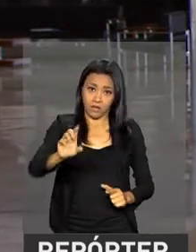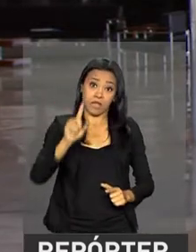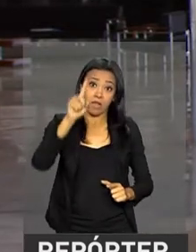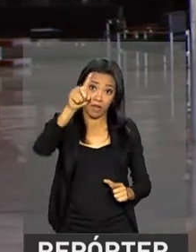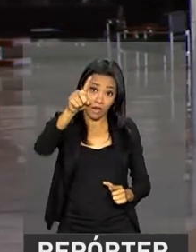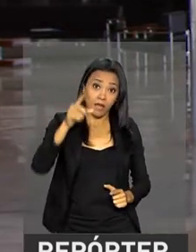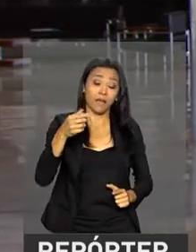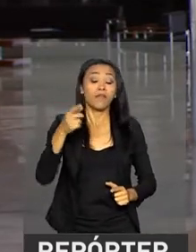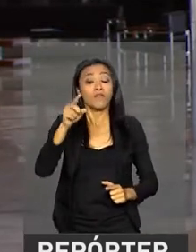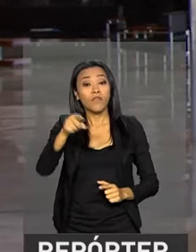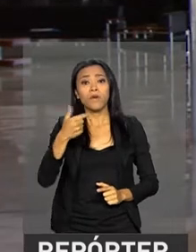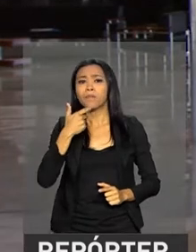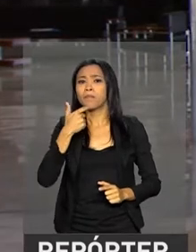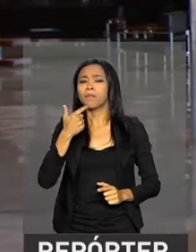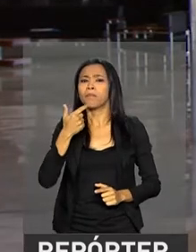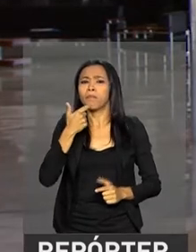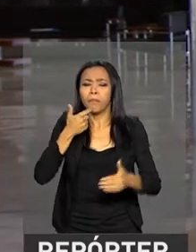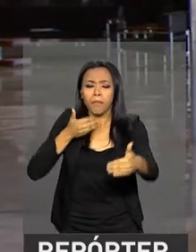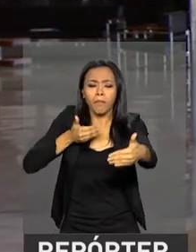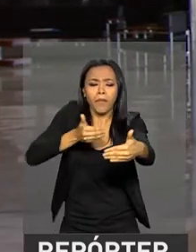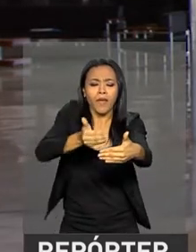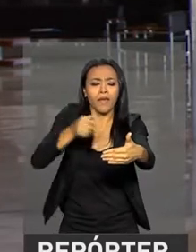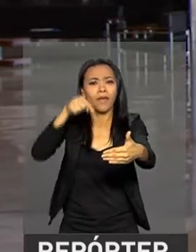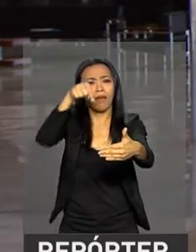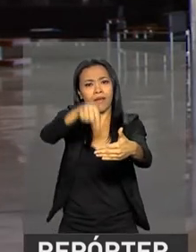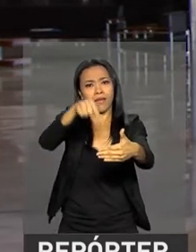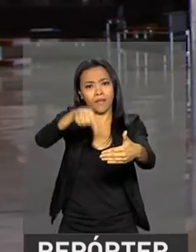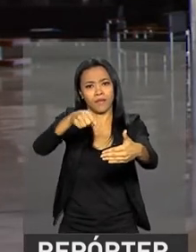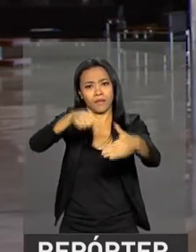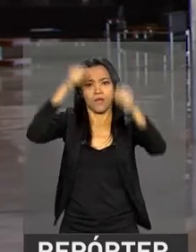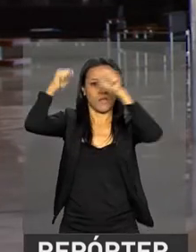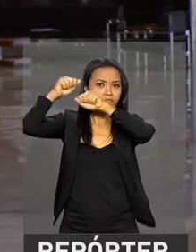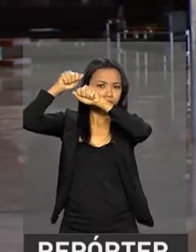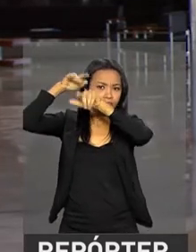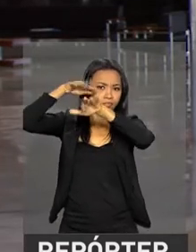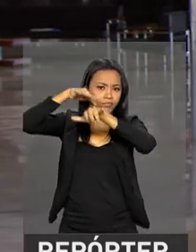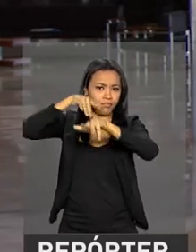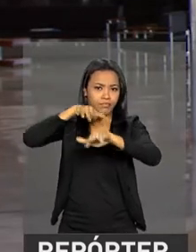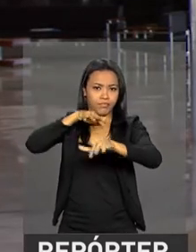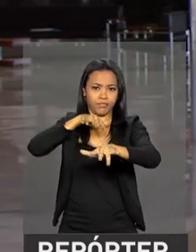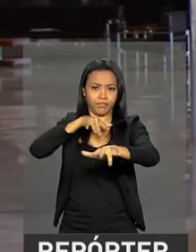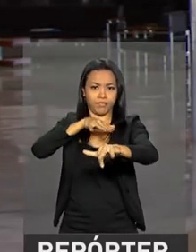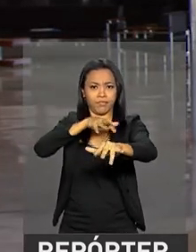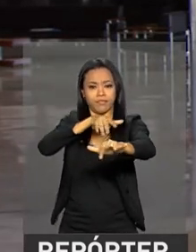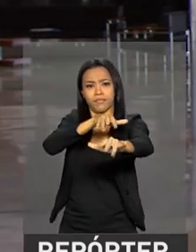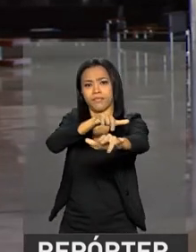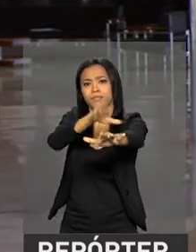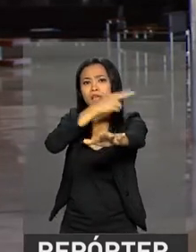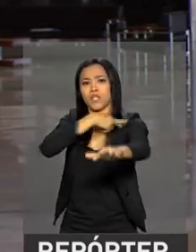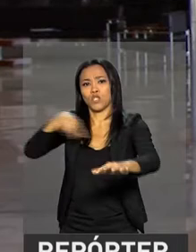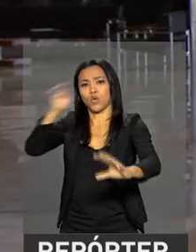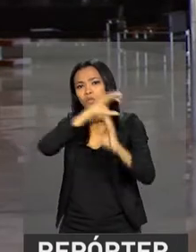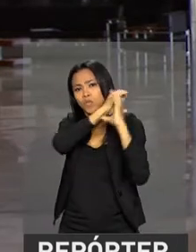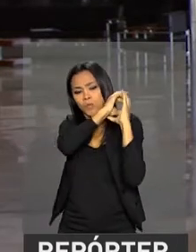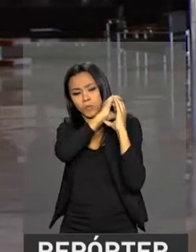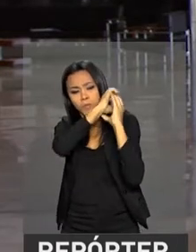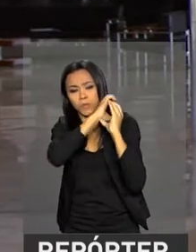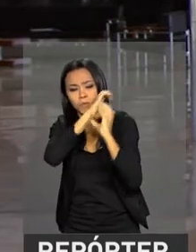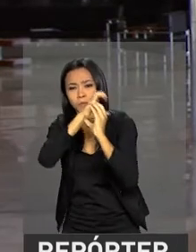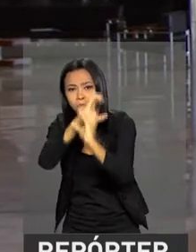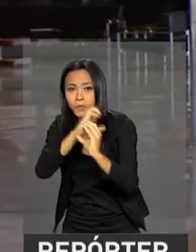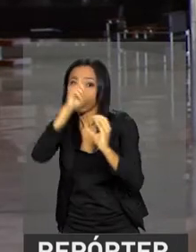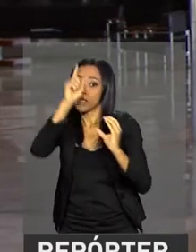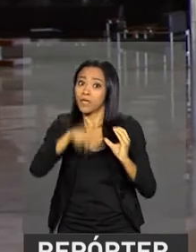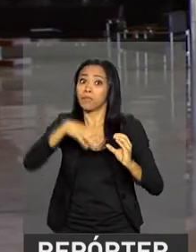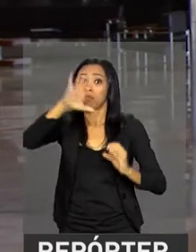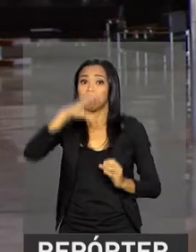às vésperas da procissão principal do Círio de Nazaré, essa que é considerada uma das manifestações religiosas mais importantes do